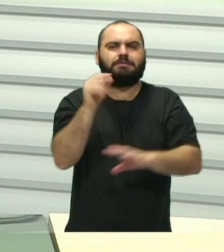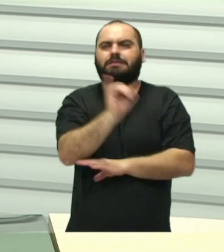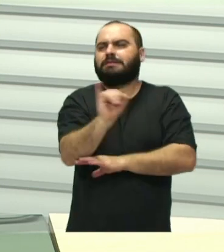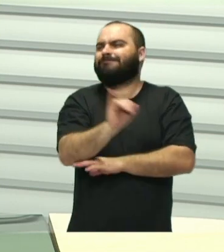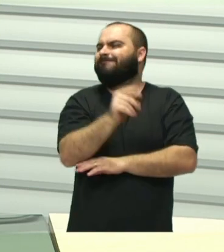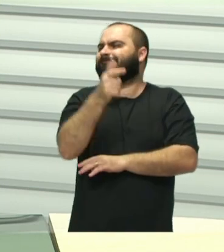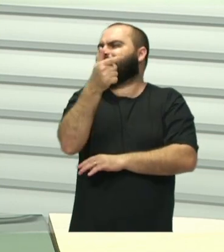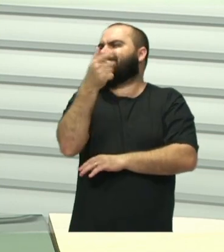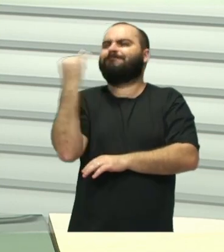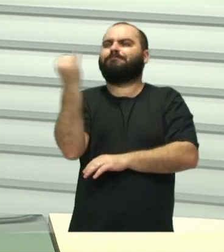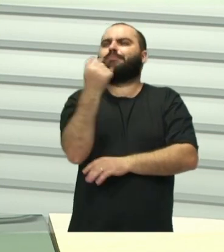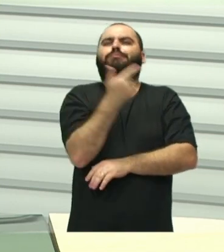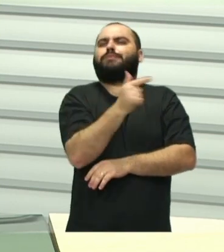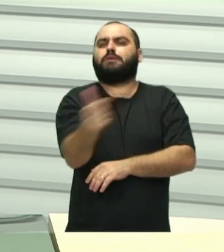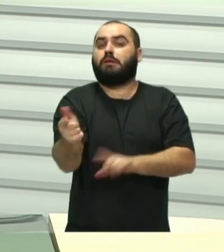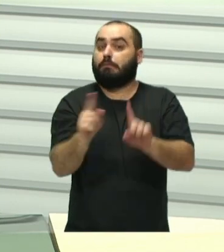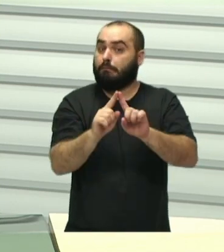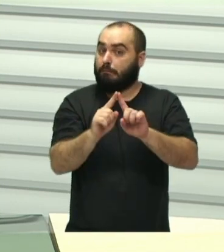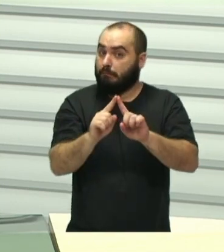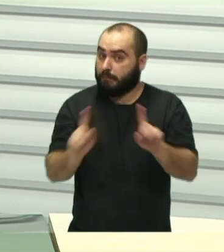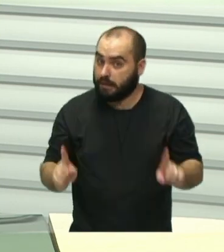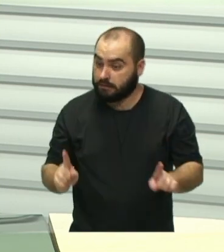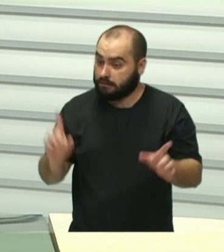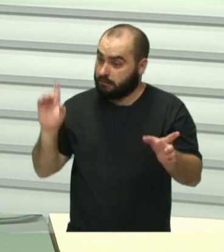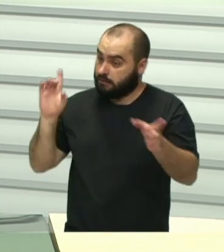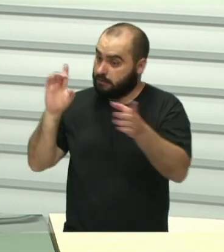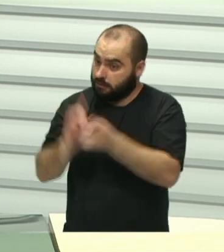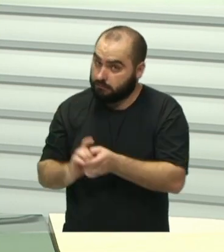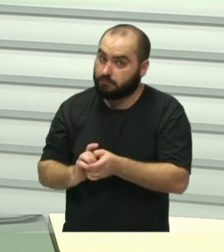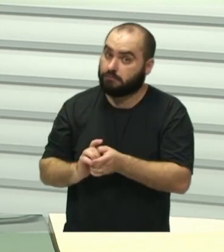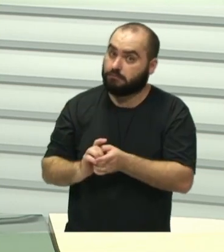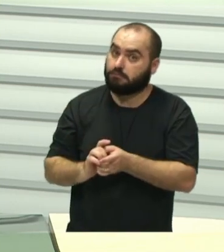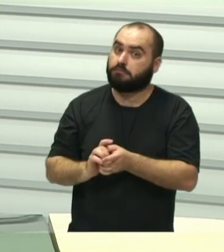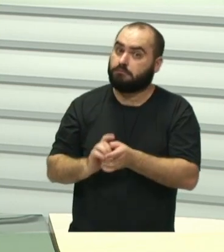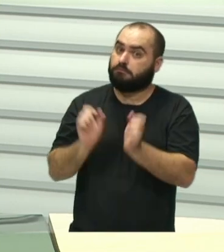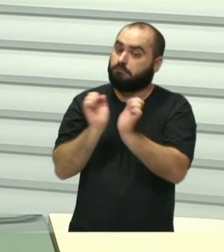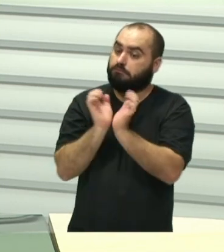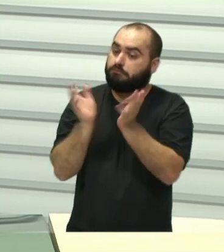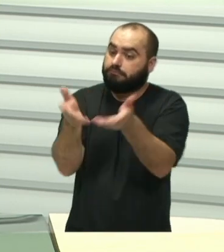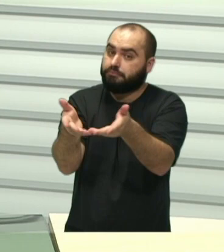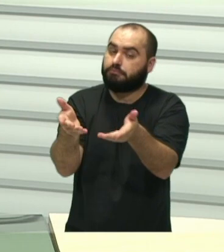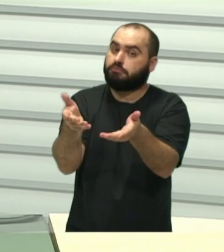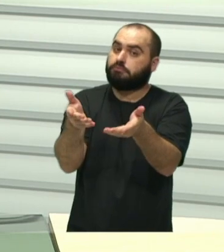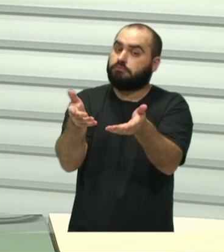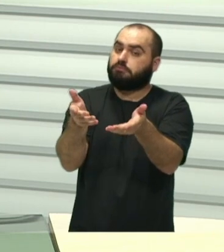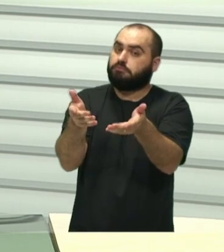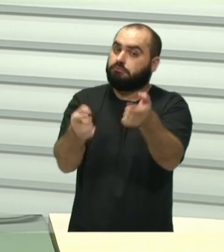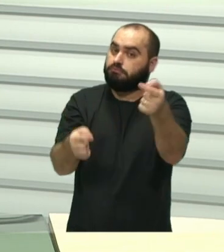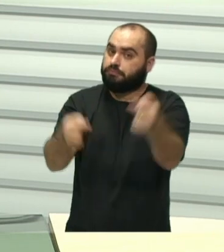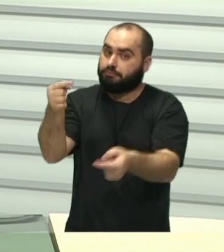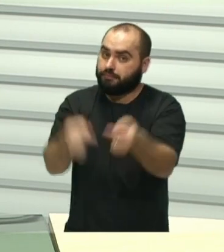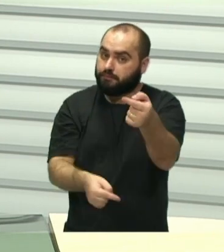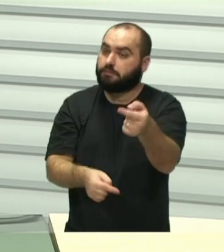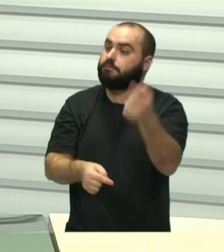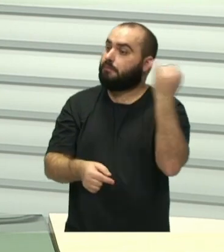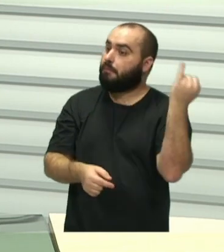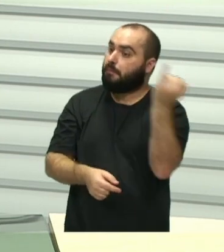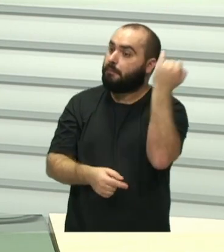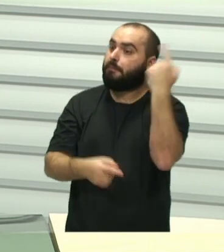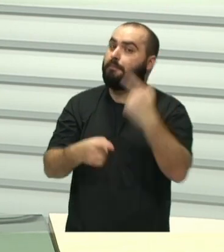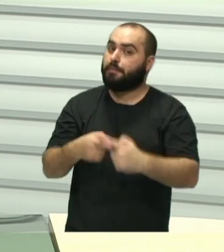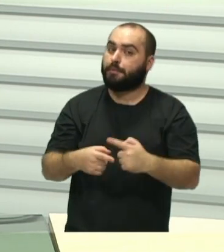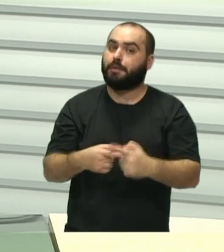importante mas dentro de um estado democrático de direito um Parlamento ele é muito importante porque ele afeta diretamente